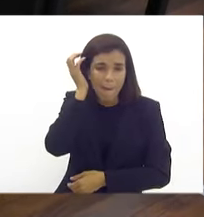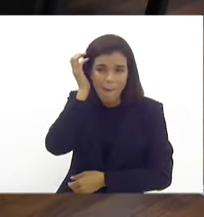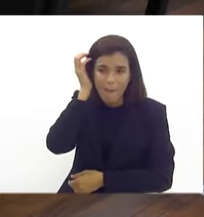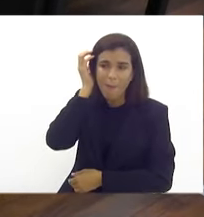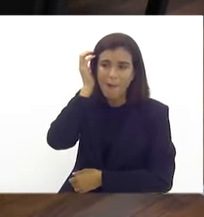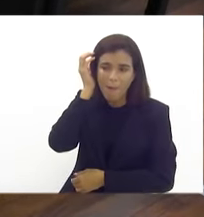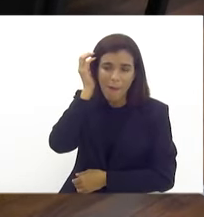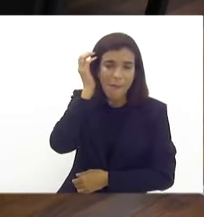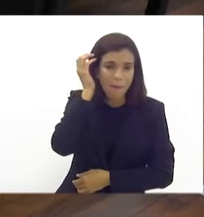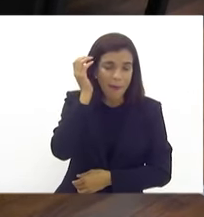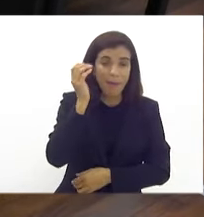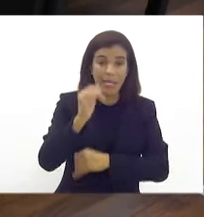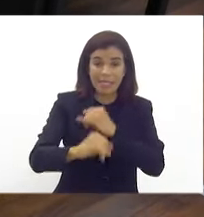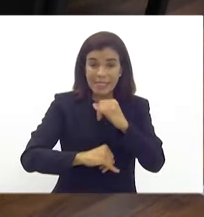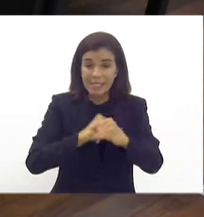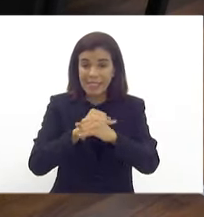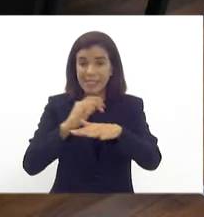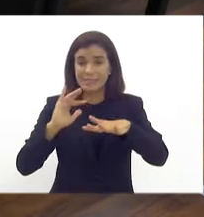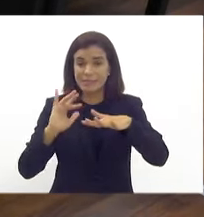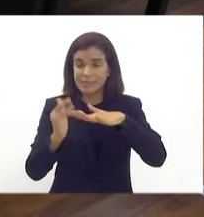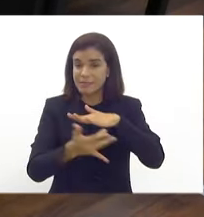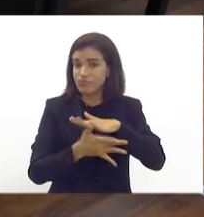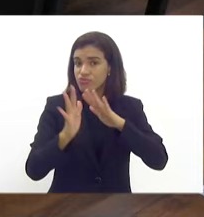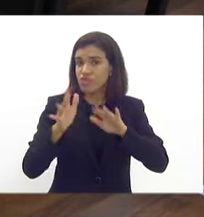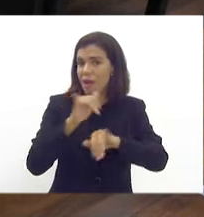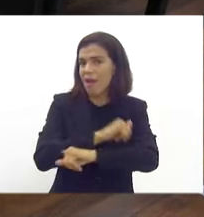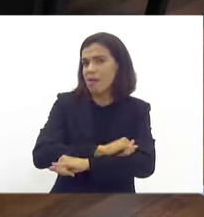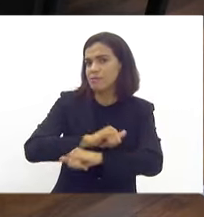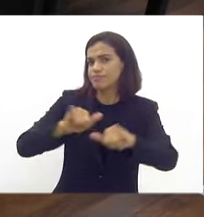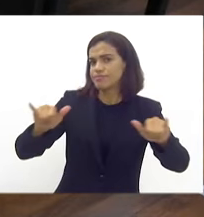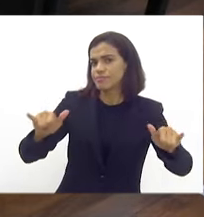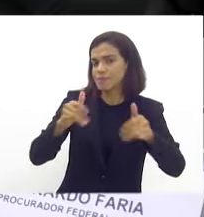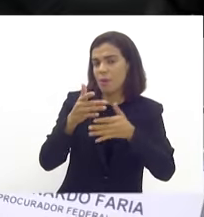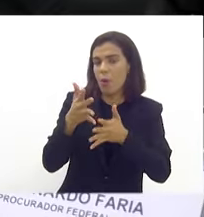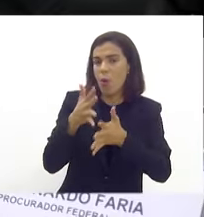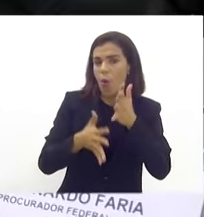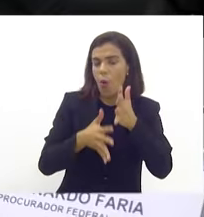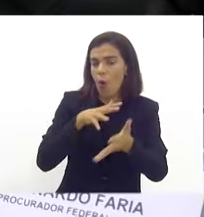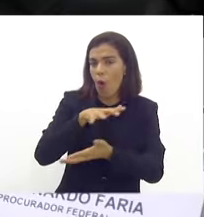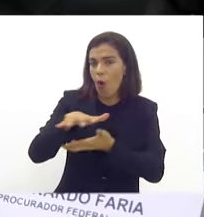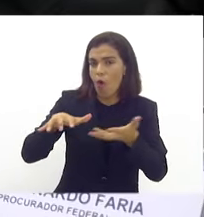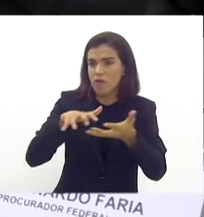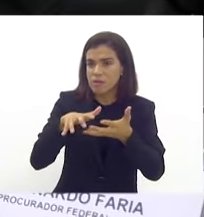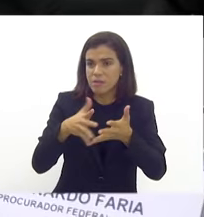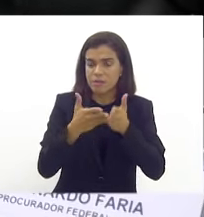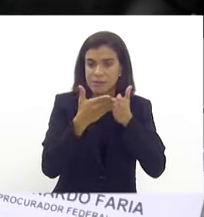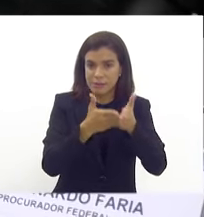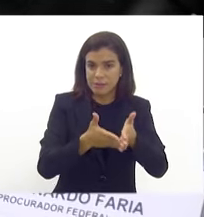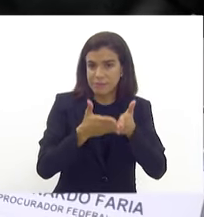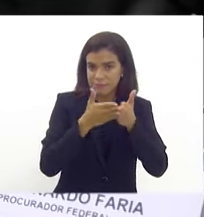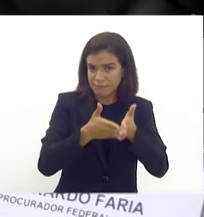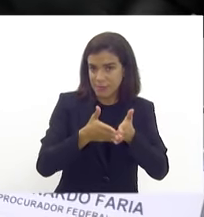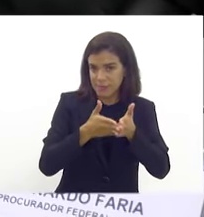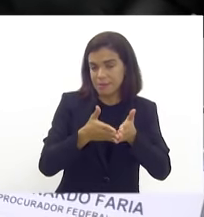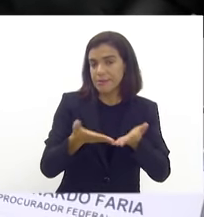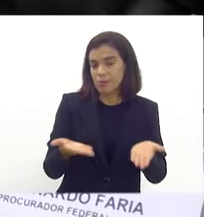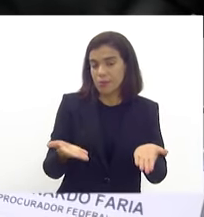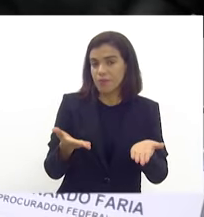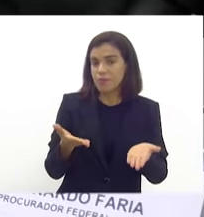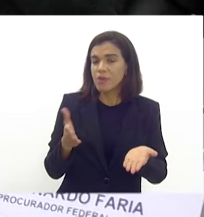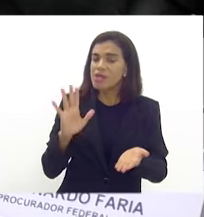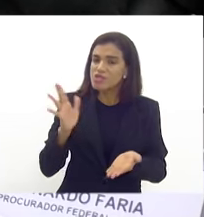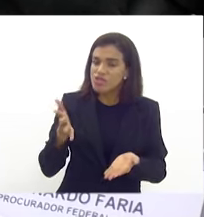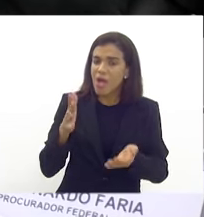comunicou via internet rede social do escândalo que essas embarcações de Guanabara a partir do momento que existe a publicidade esse fato